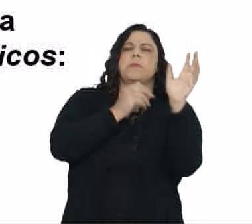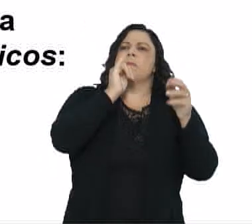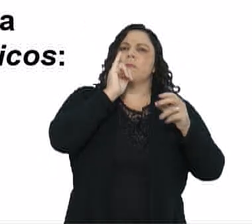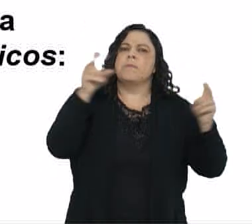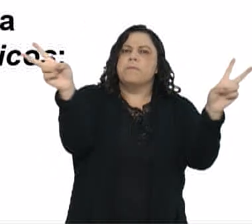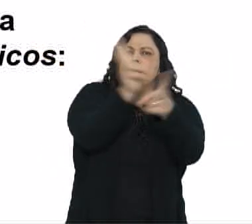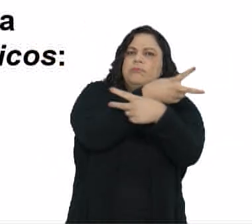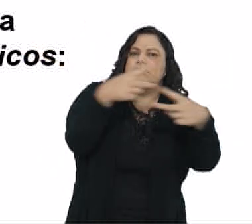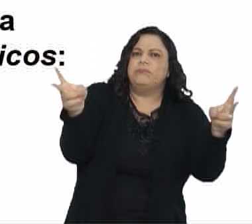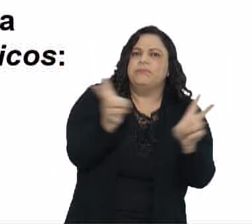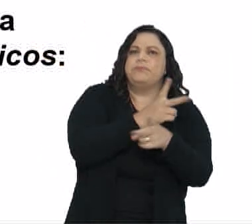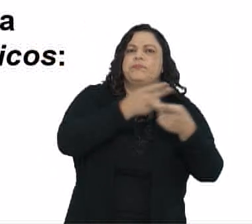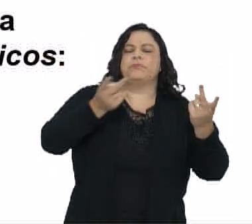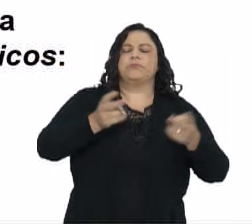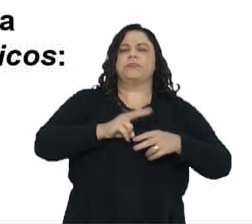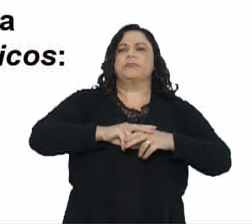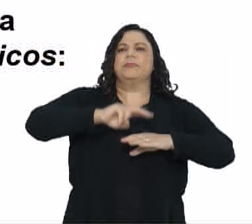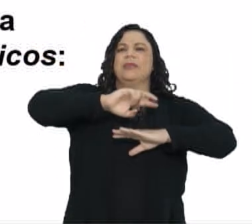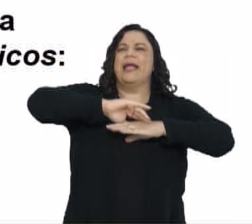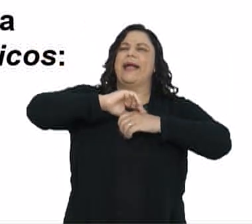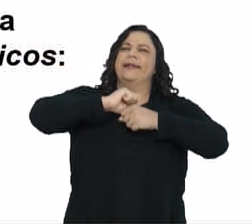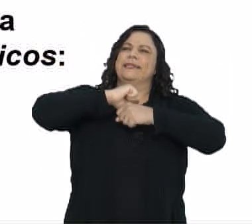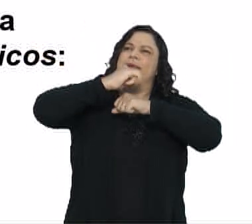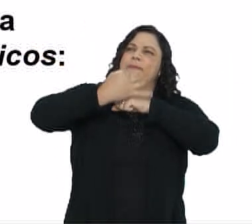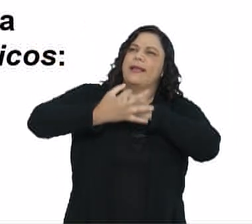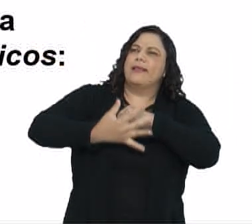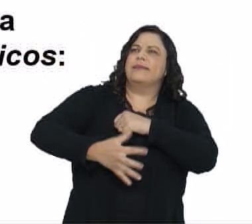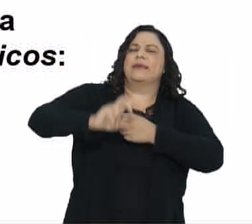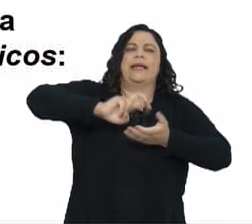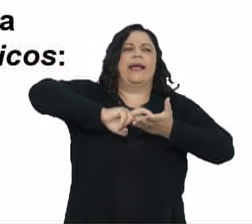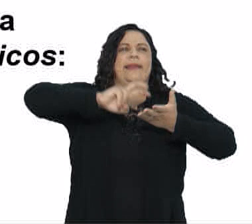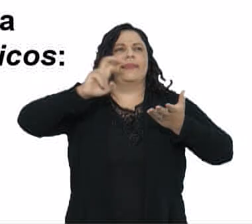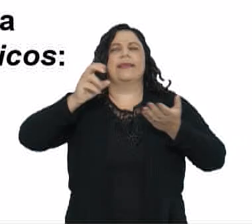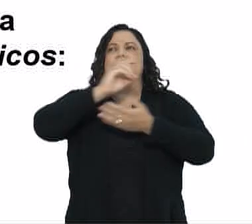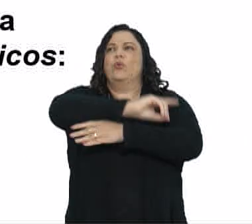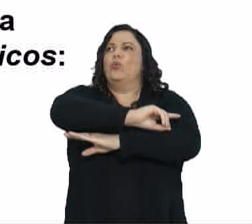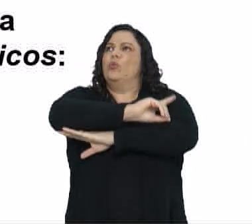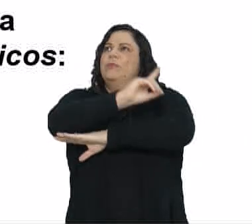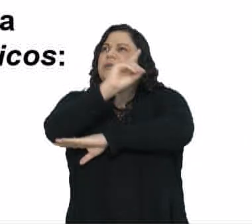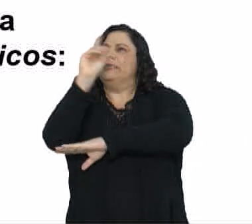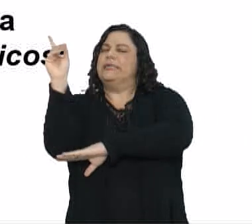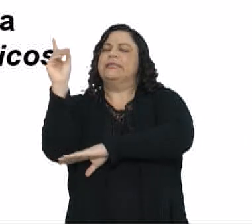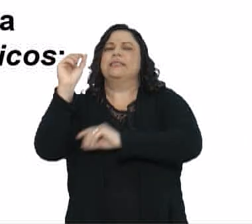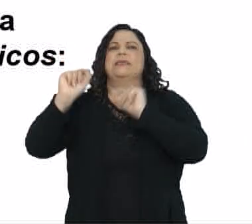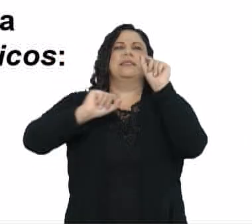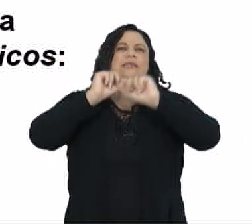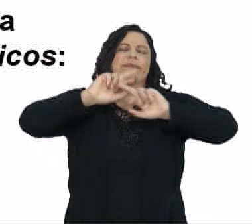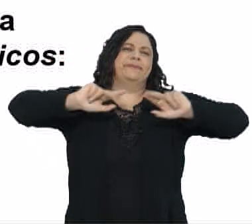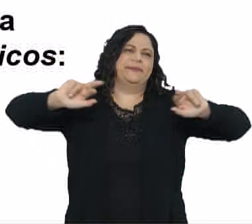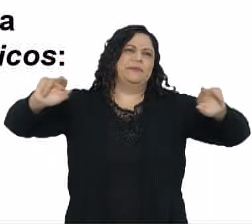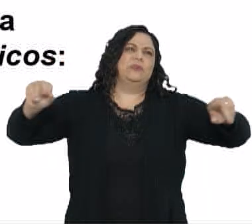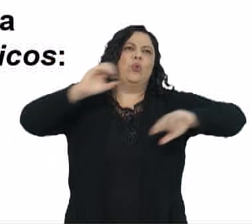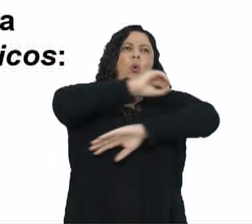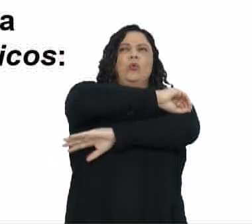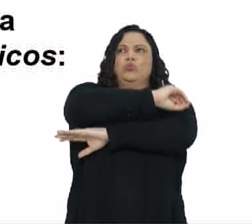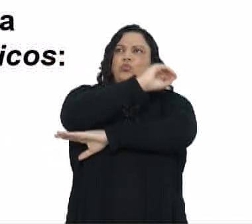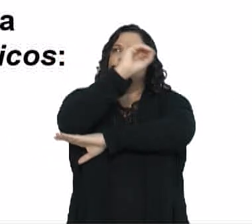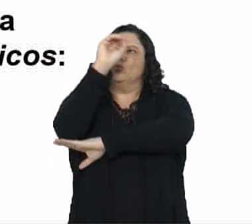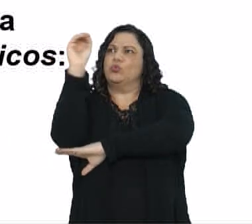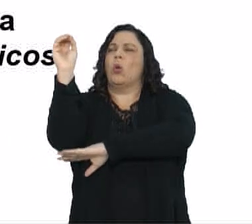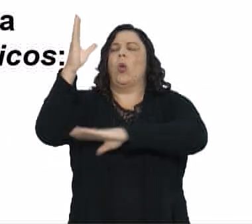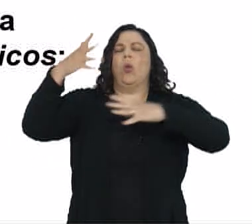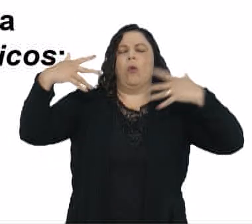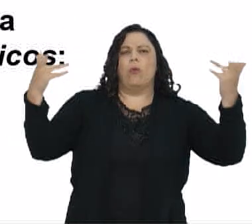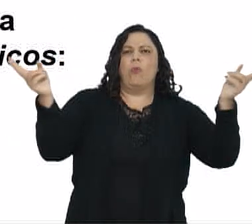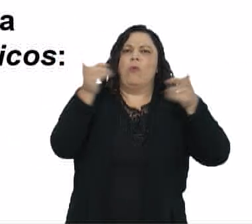amanhecer, nevar, né? Então, temos ali, choveu muito no inverno passado, amanheceu antes